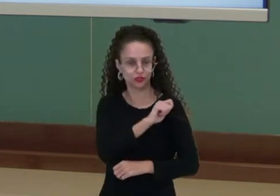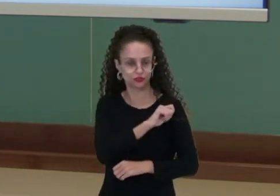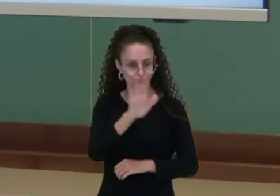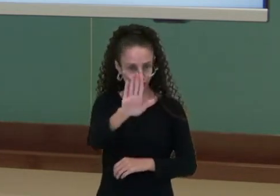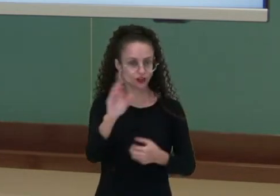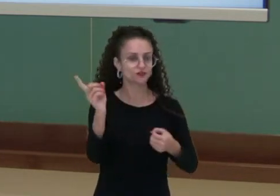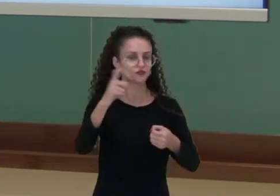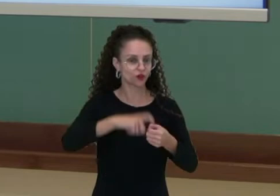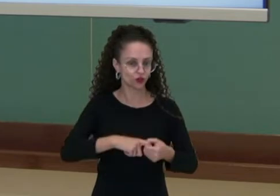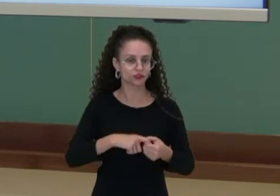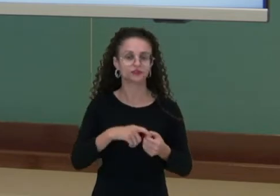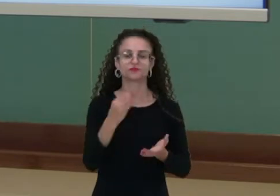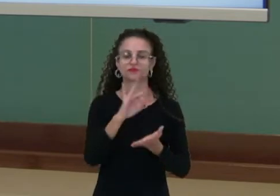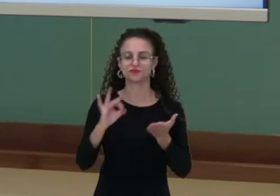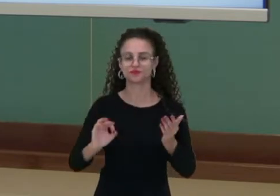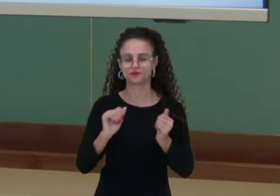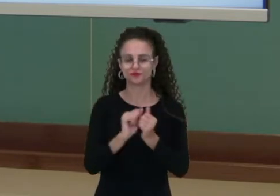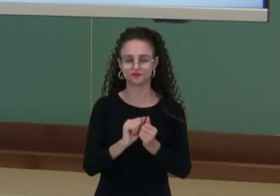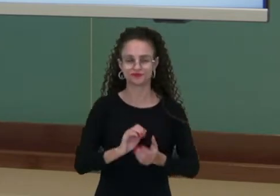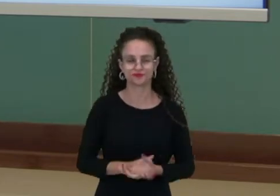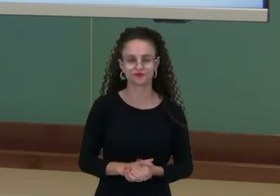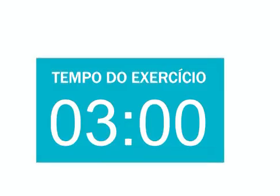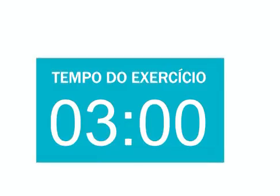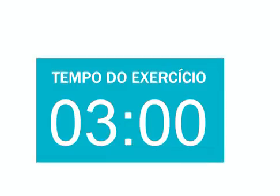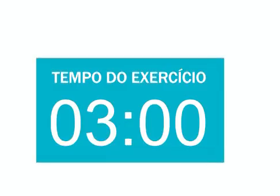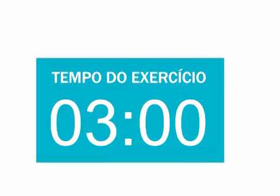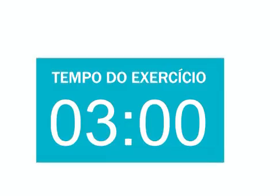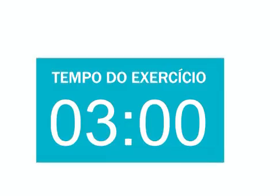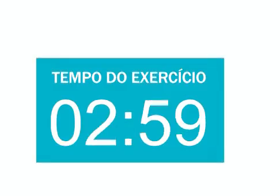pouquinho nós voltamos. Corrigimos juntos.